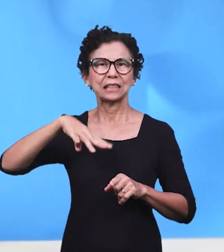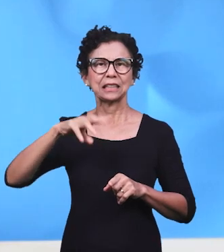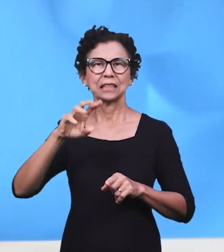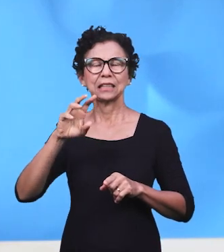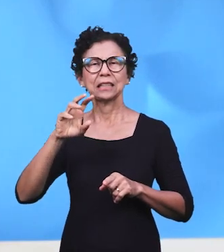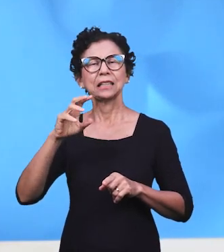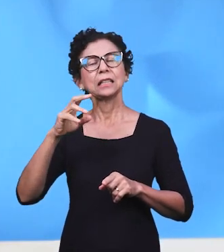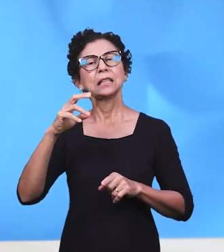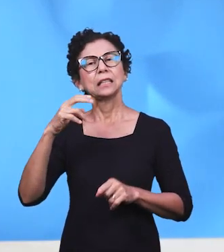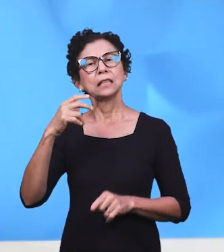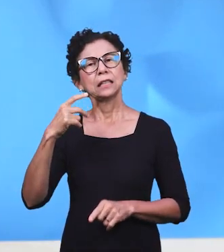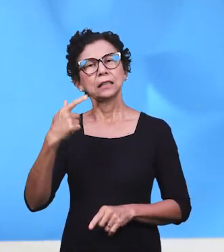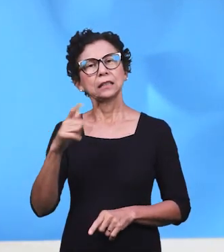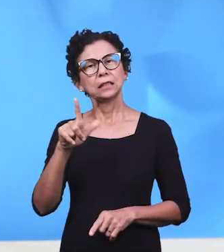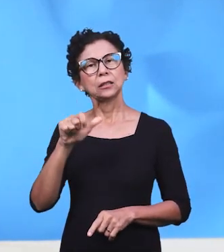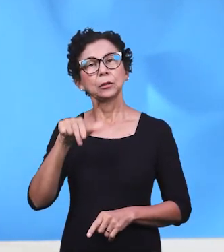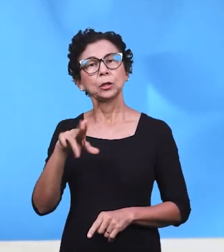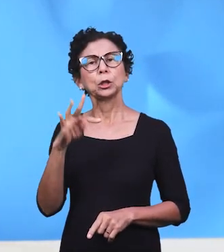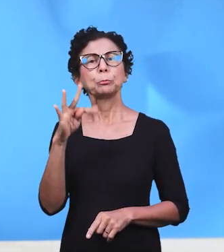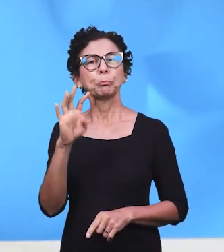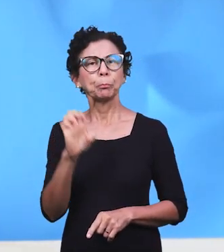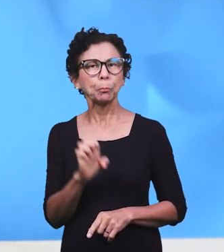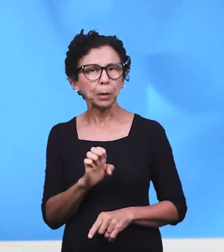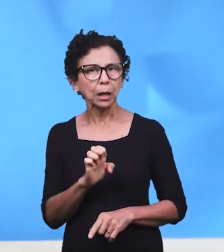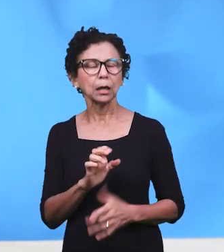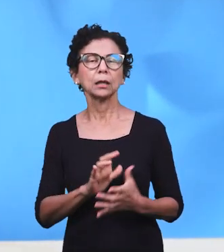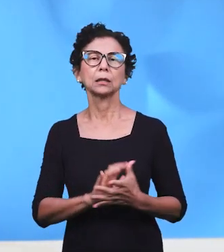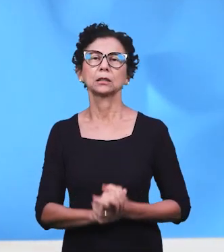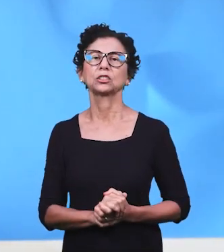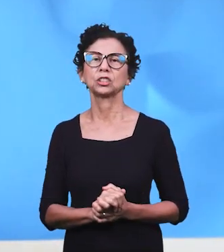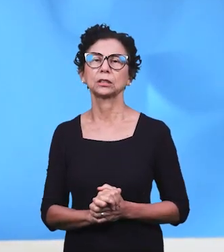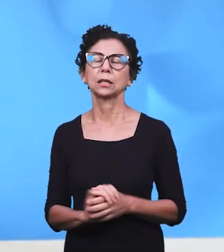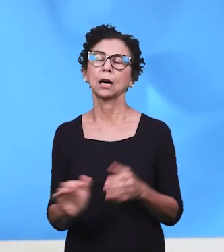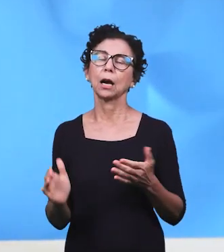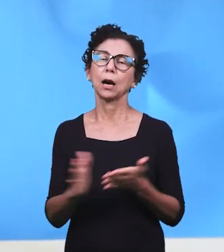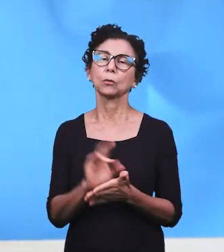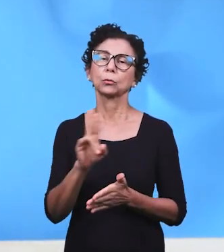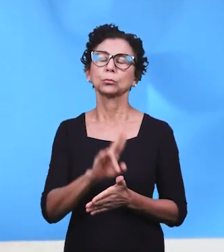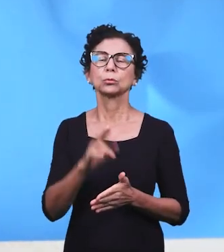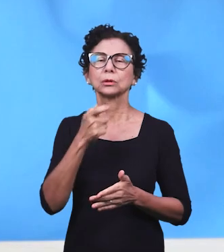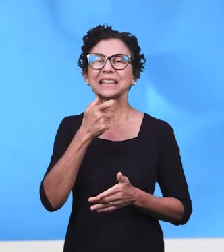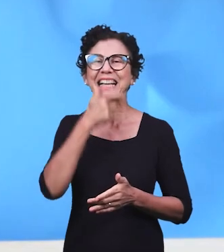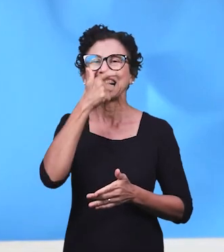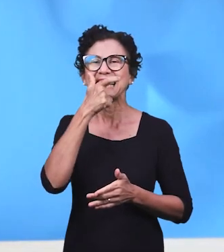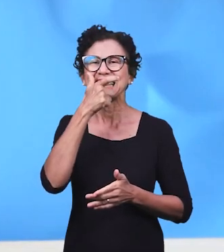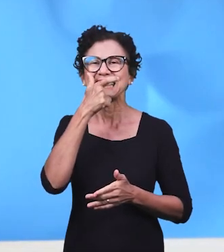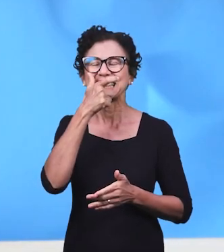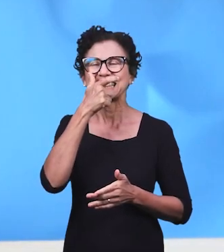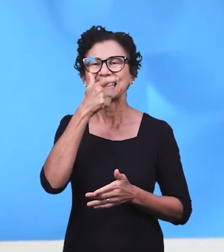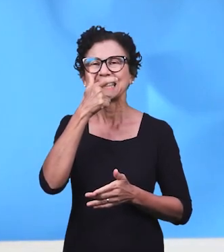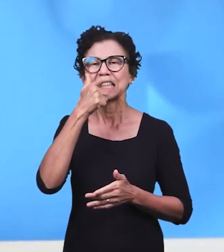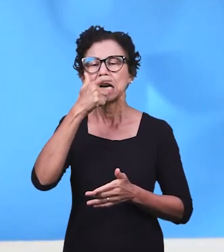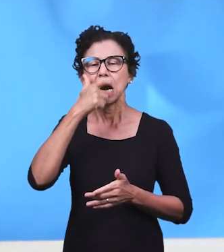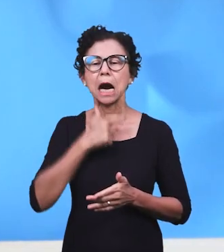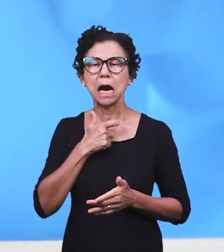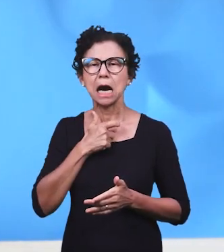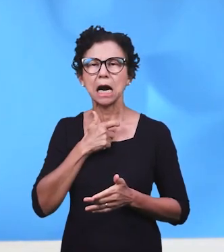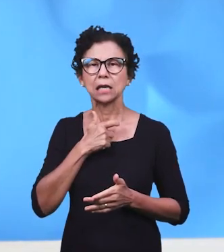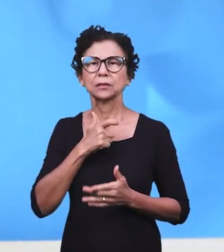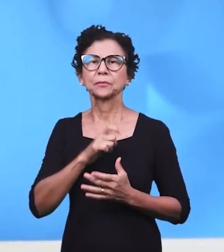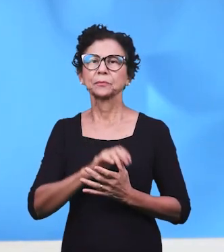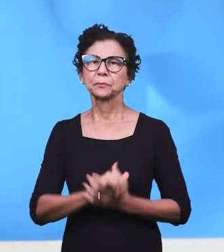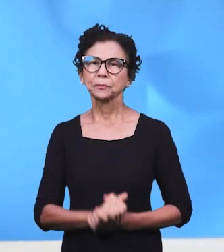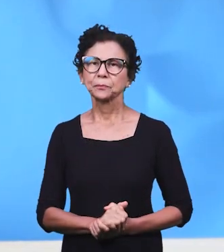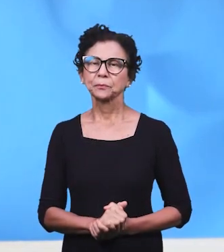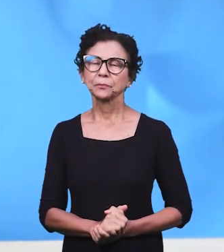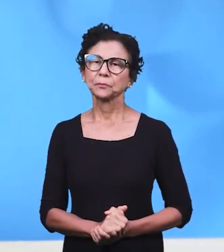exemplo, na prótese total, que é aquela completa ou removível com a haste metálica, geralmente eu tenho que ter um complexo